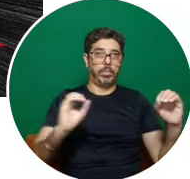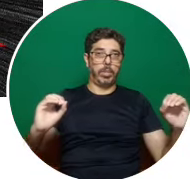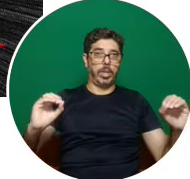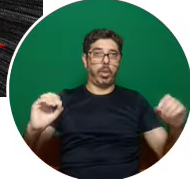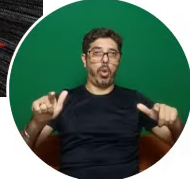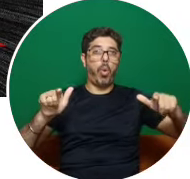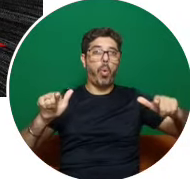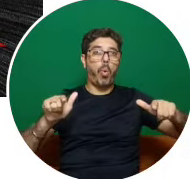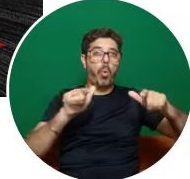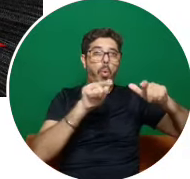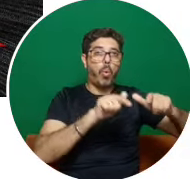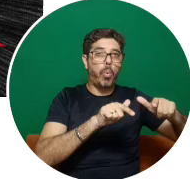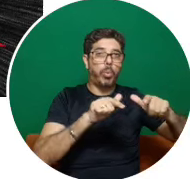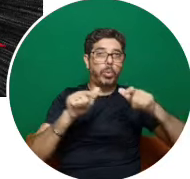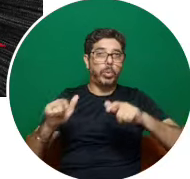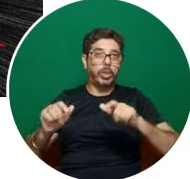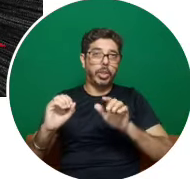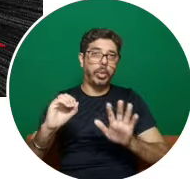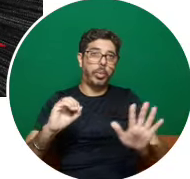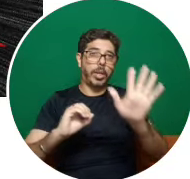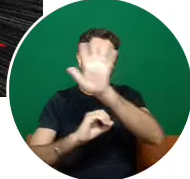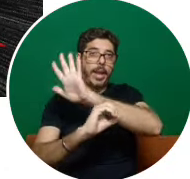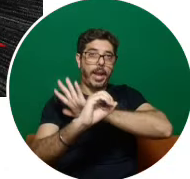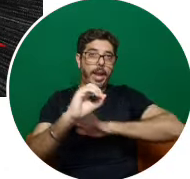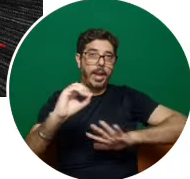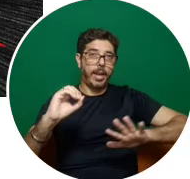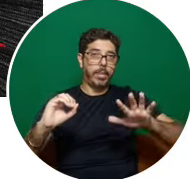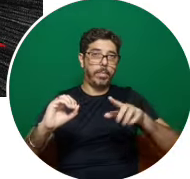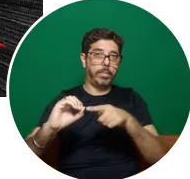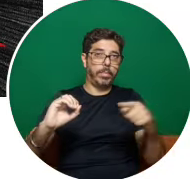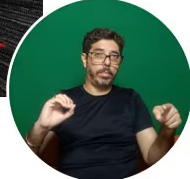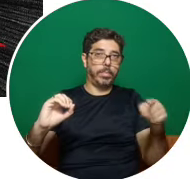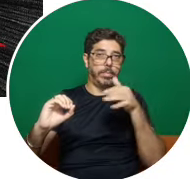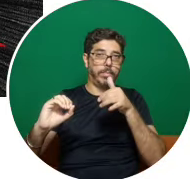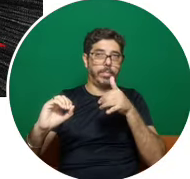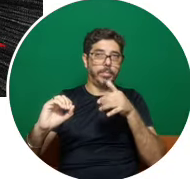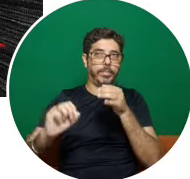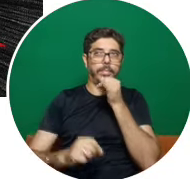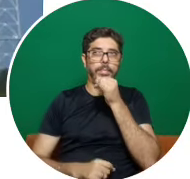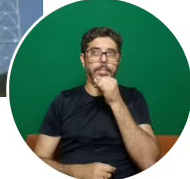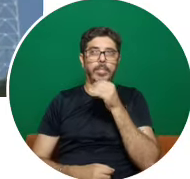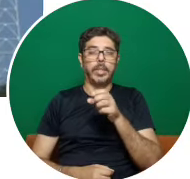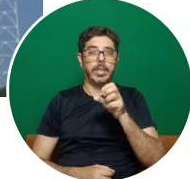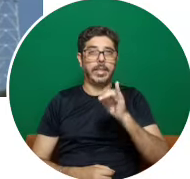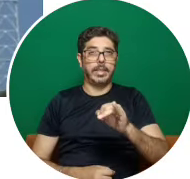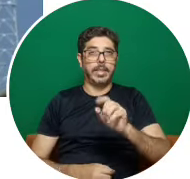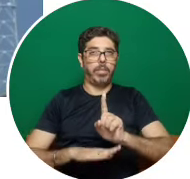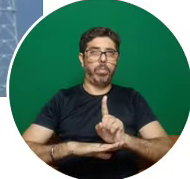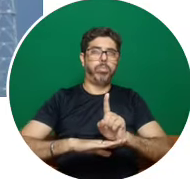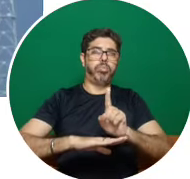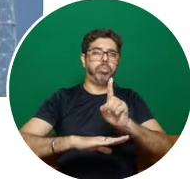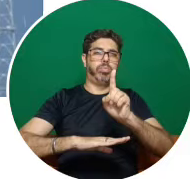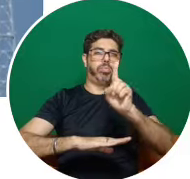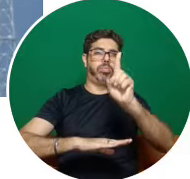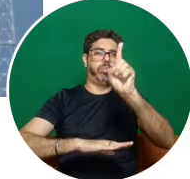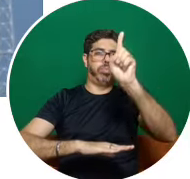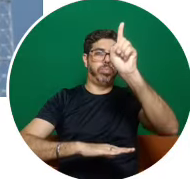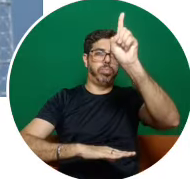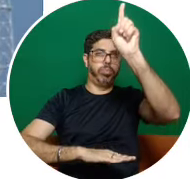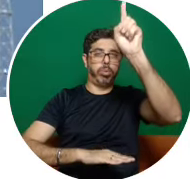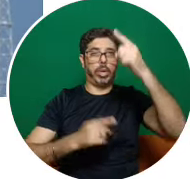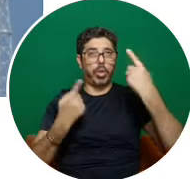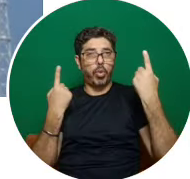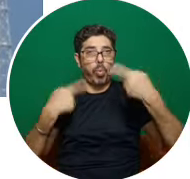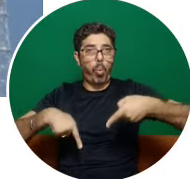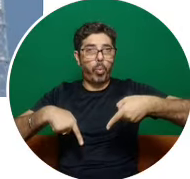exemplo, também tem energia potencial em virtude da sua posição num campo elétrico. Da mesma forma que é necessário realizar um trabalho